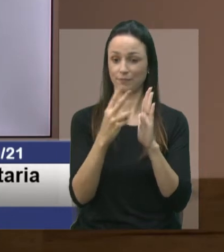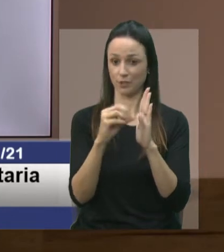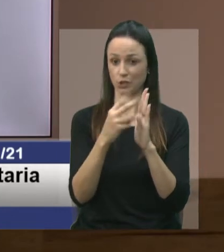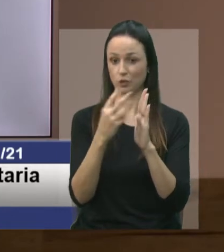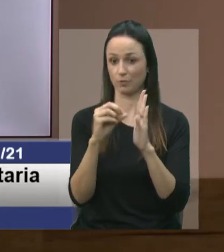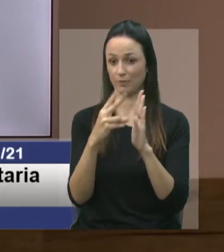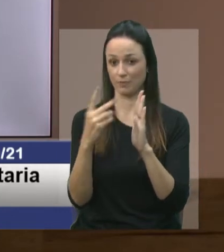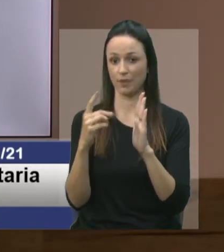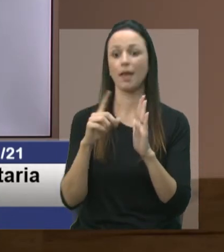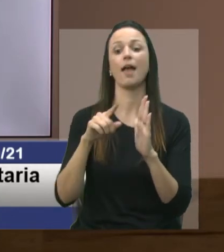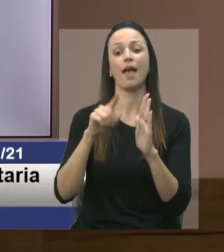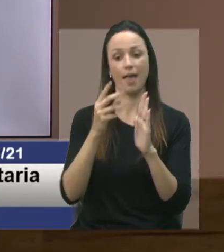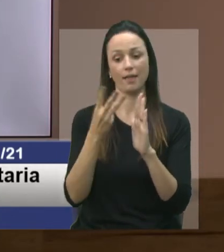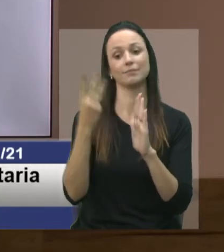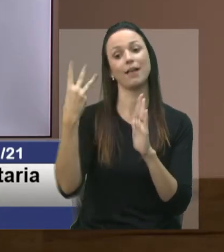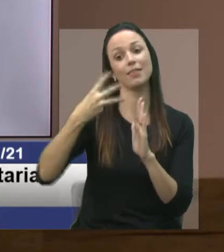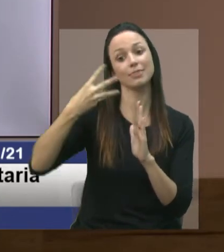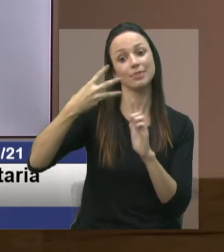é a